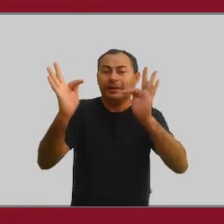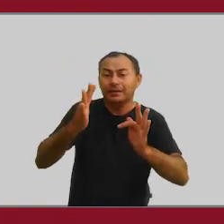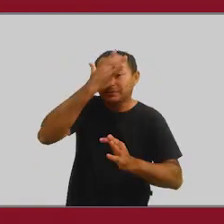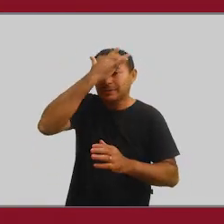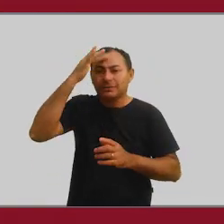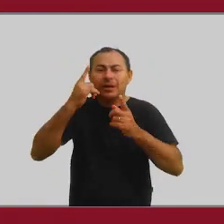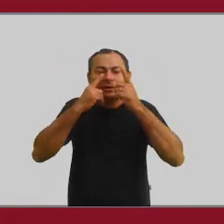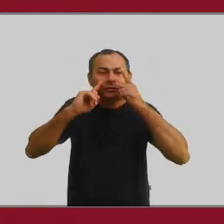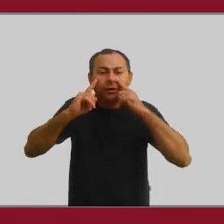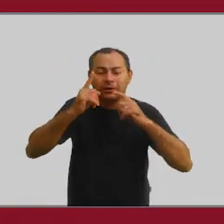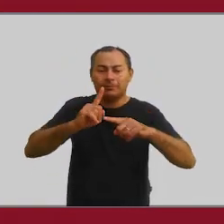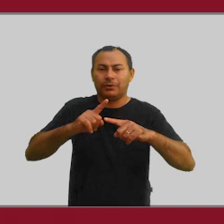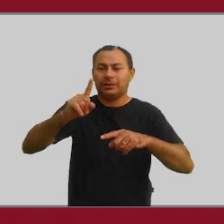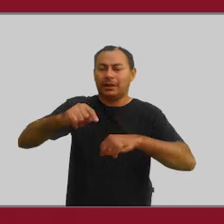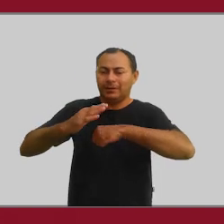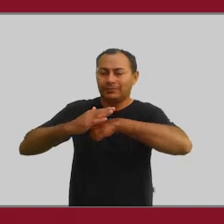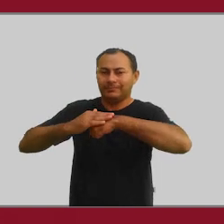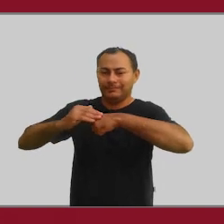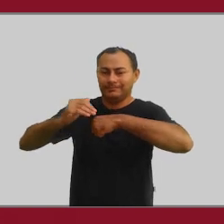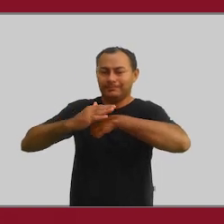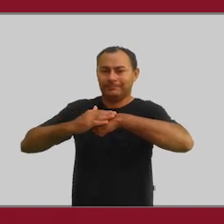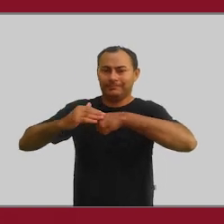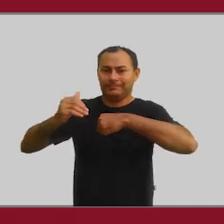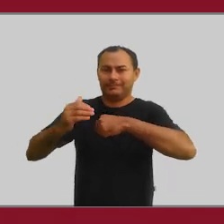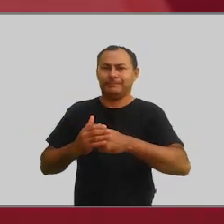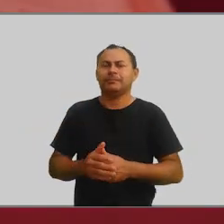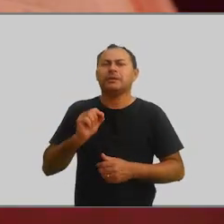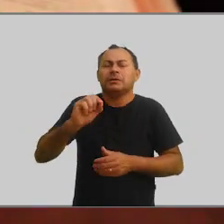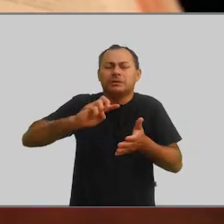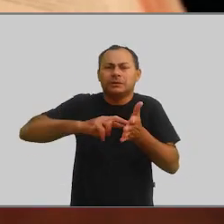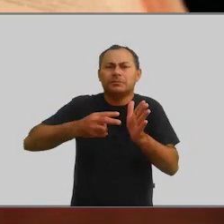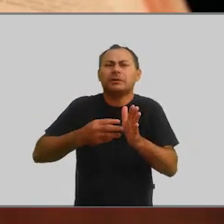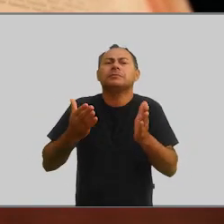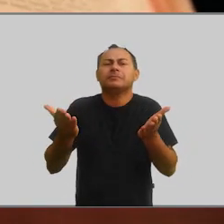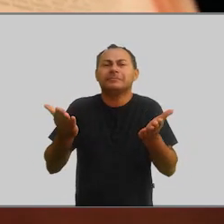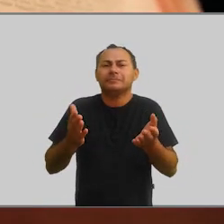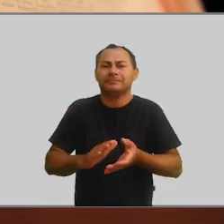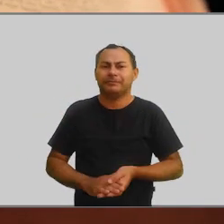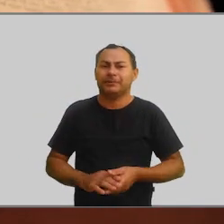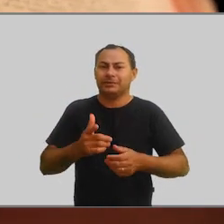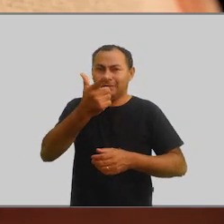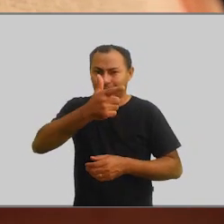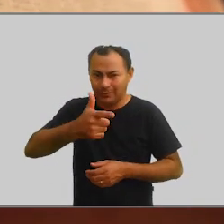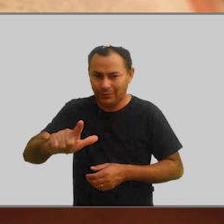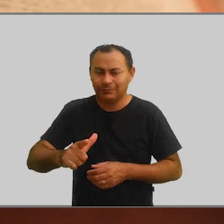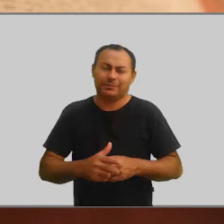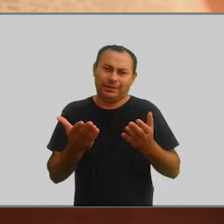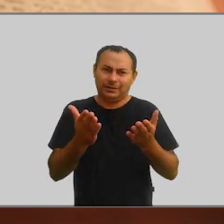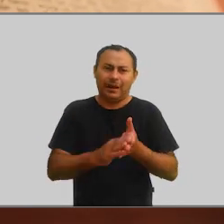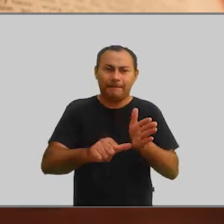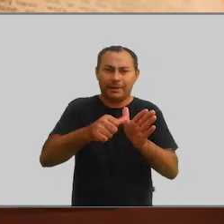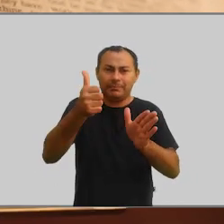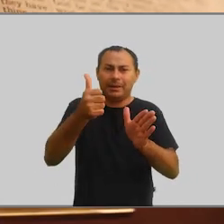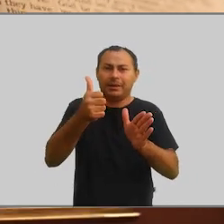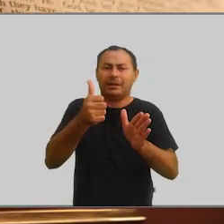Bem-aventurados os que choram, pois serão consolados. O que isso significa, hein? Mais uma vez, como no caso